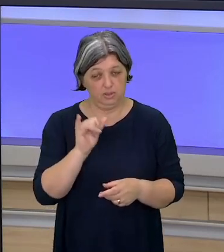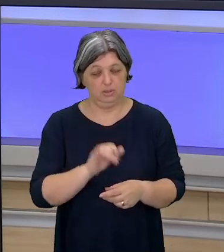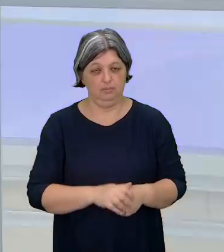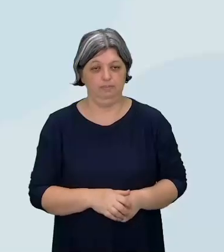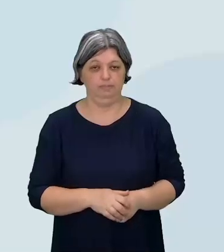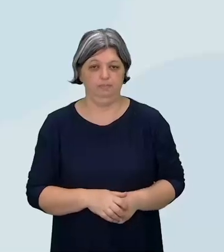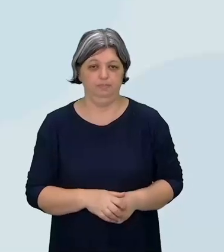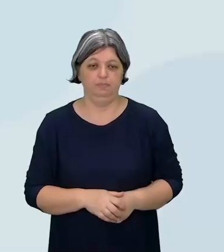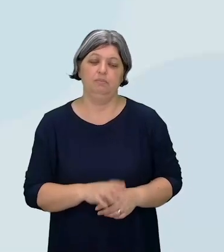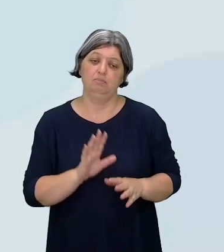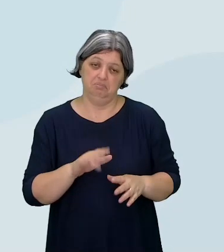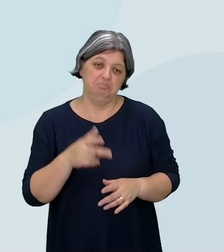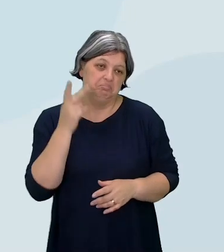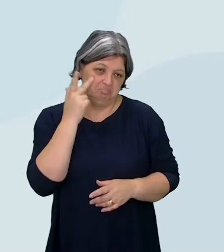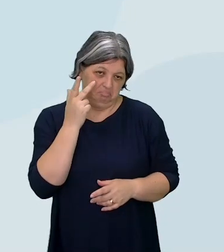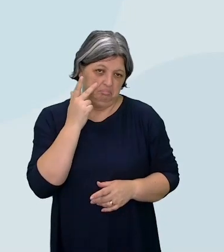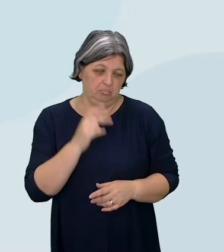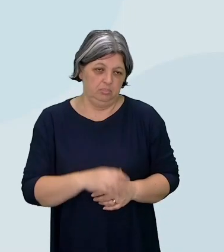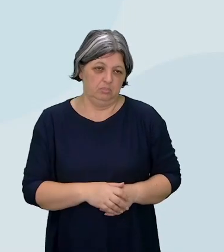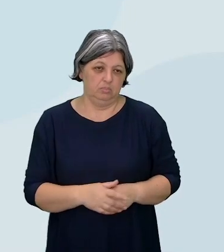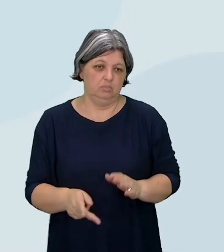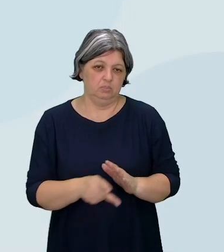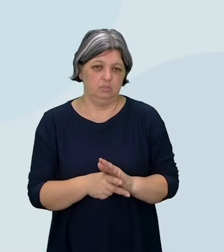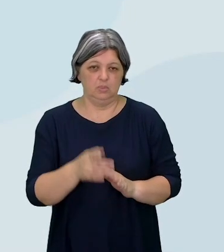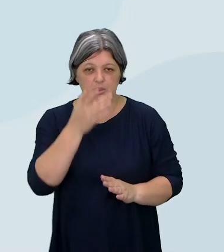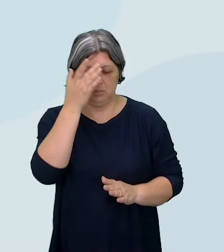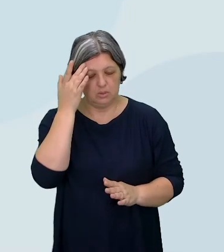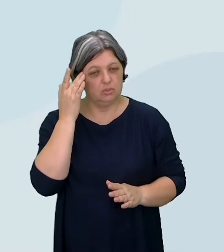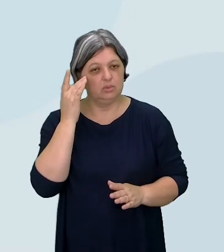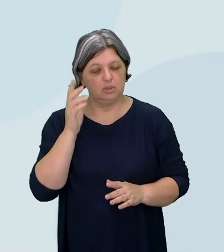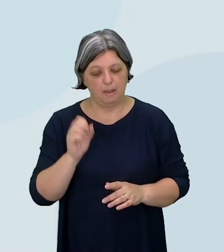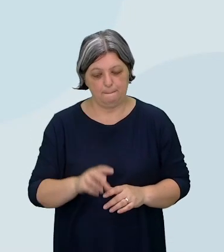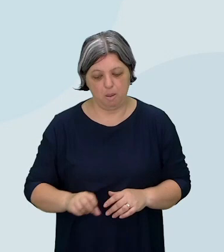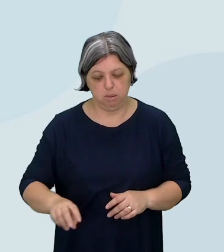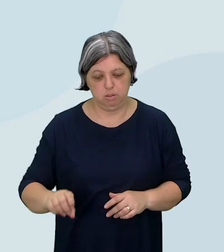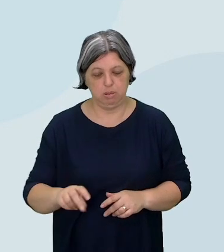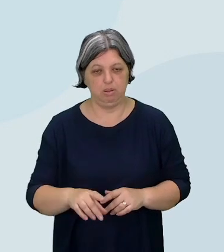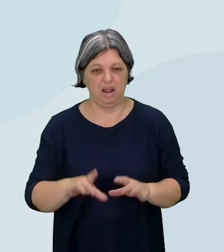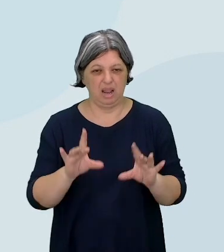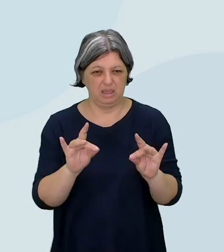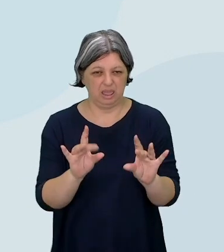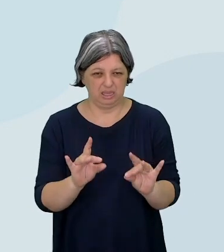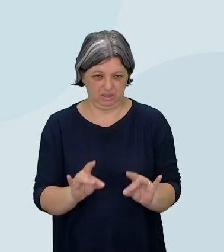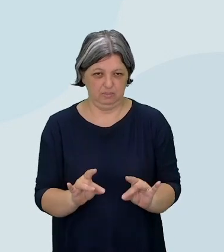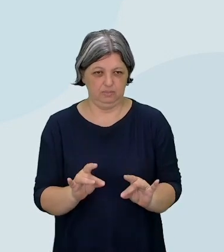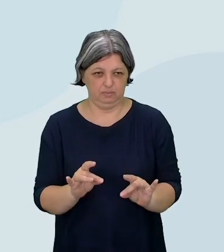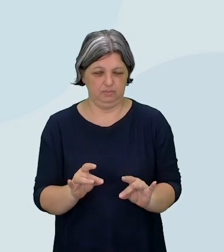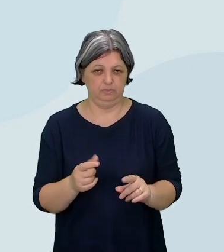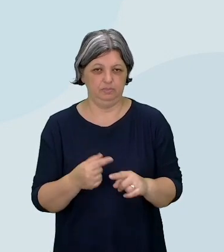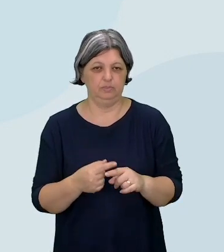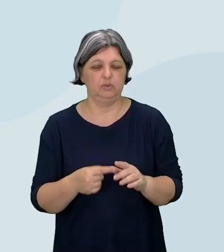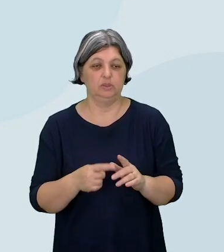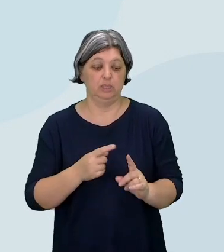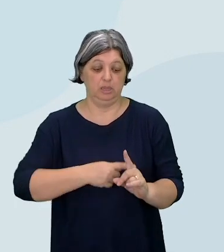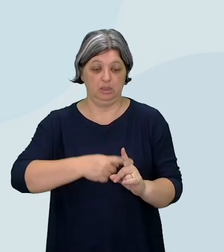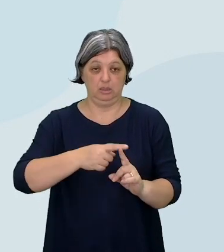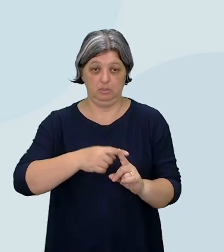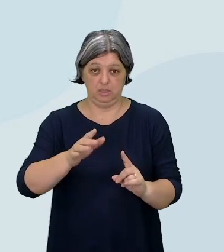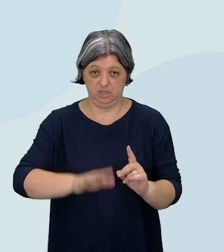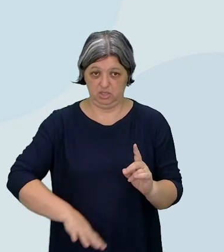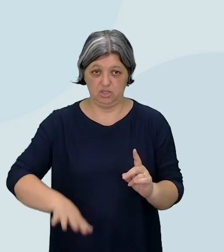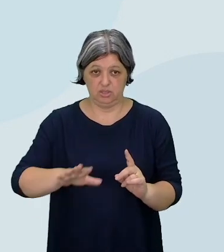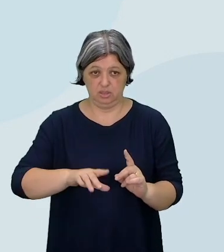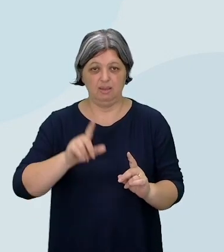enfim, então é comum que os mineiros despejem aí o mercúrio na sua forma líquida, lembrando que a temperatura ambiente, o mercúrio ele